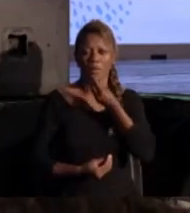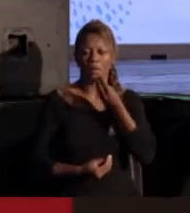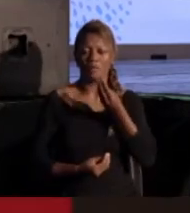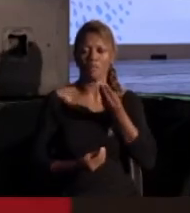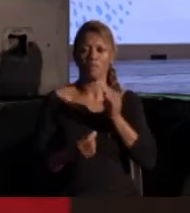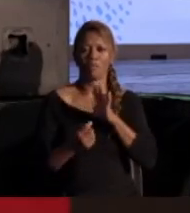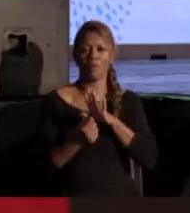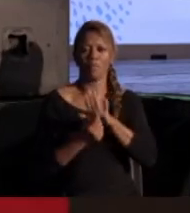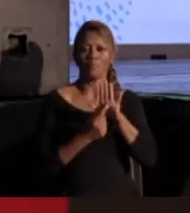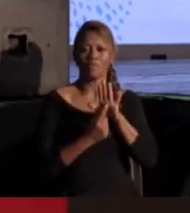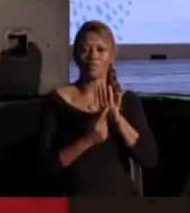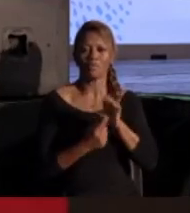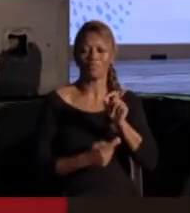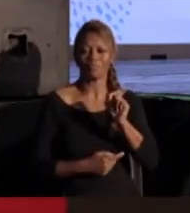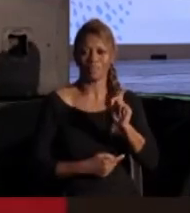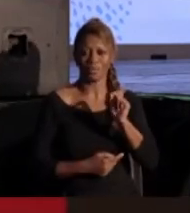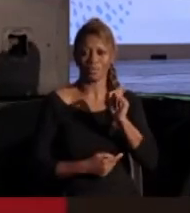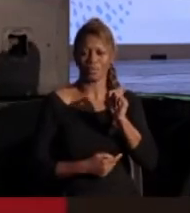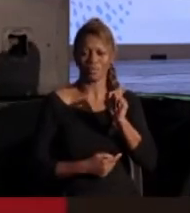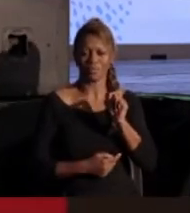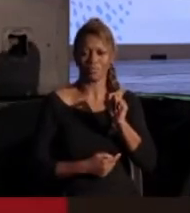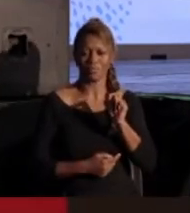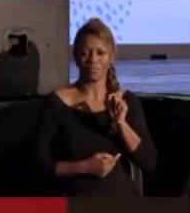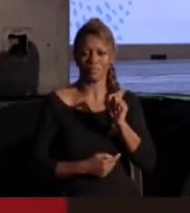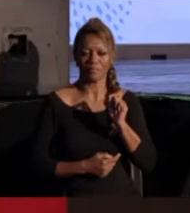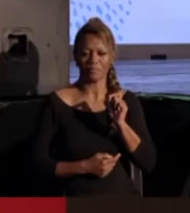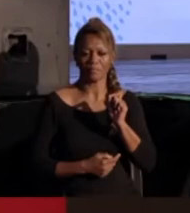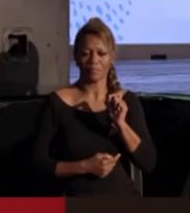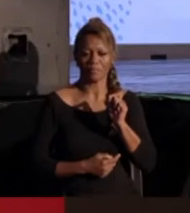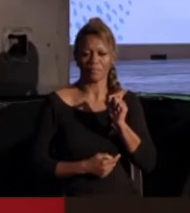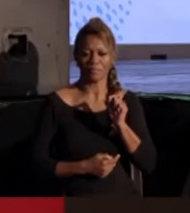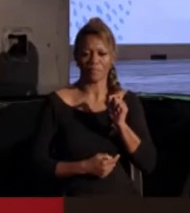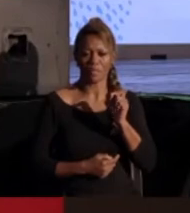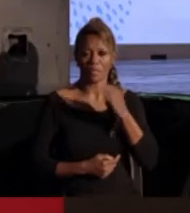A boca abriga perdas. Esta violência